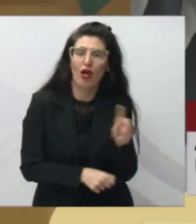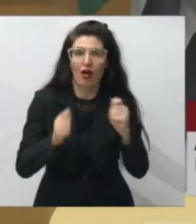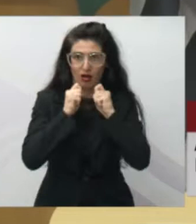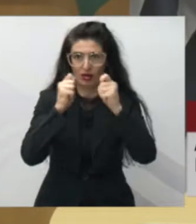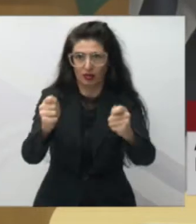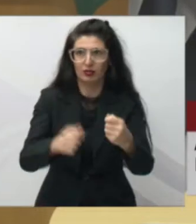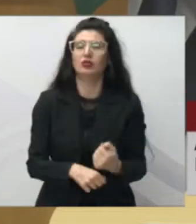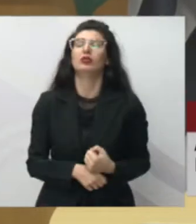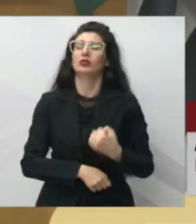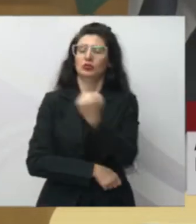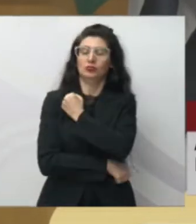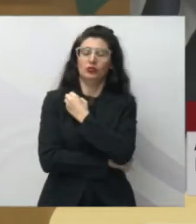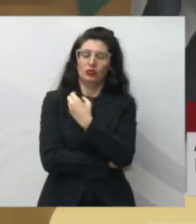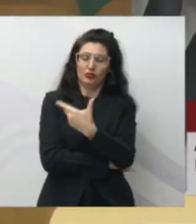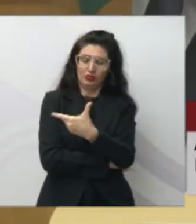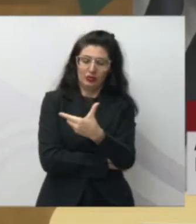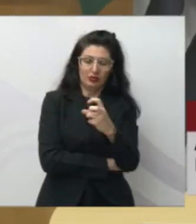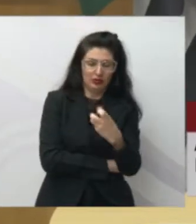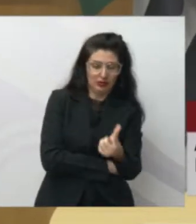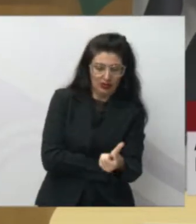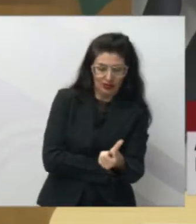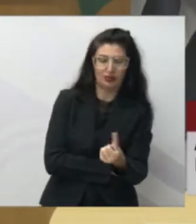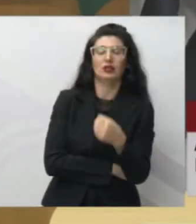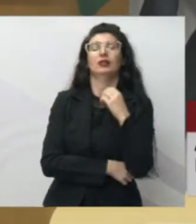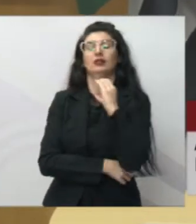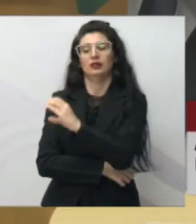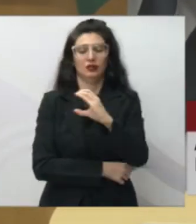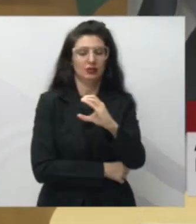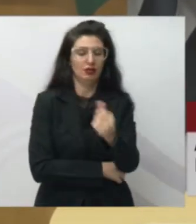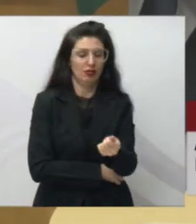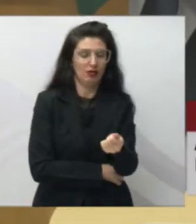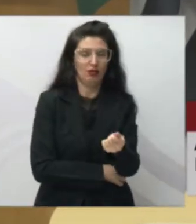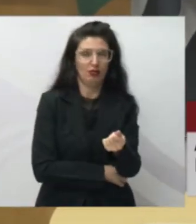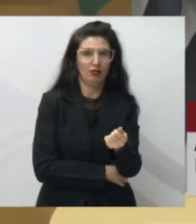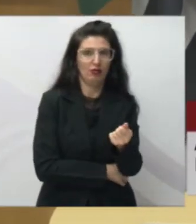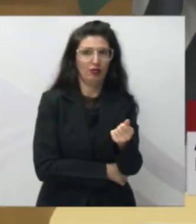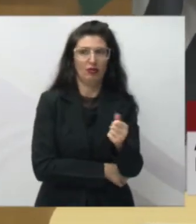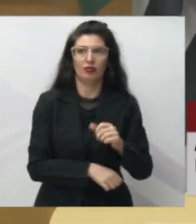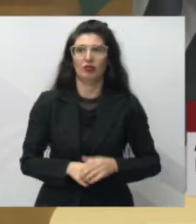26, símbolo CCA, vencimento R$